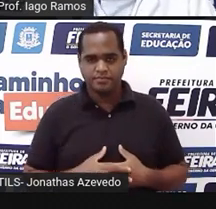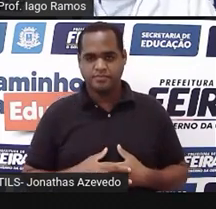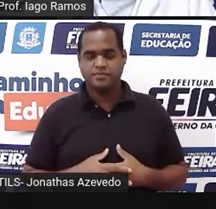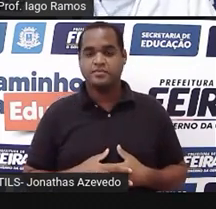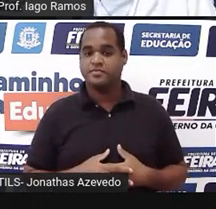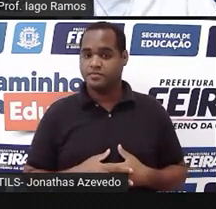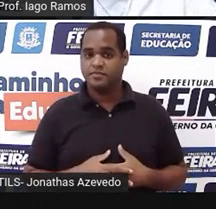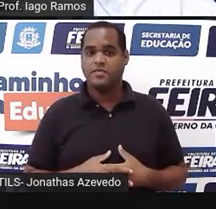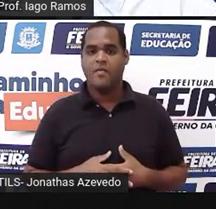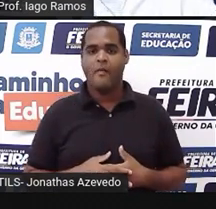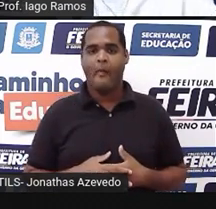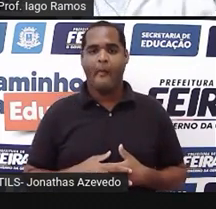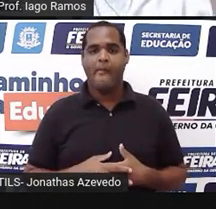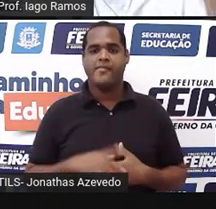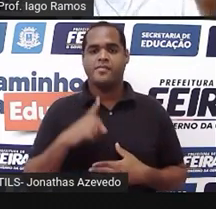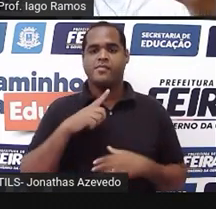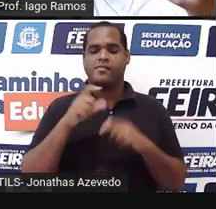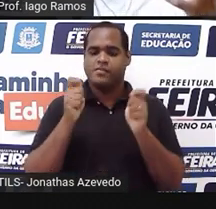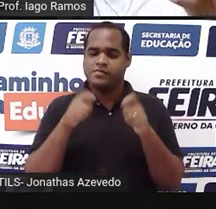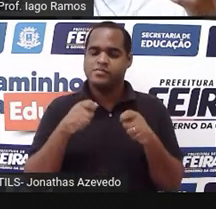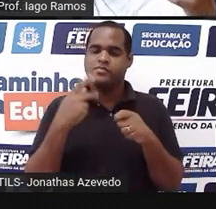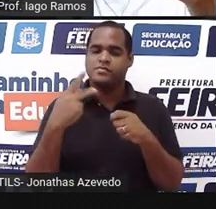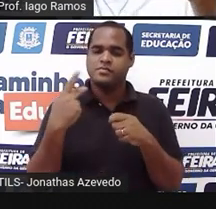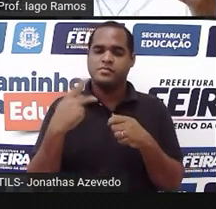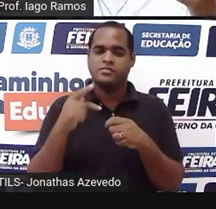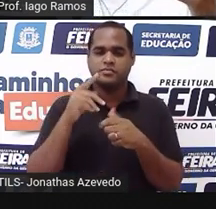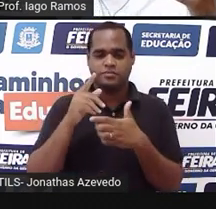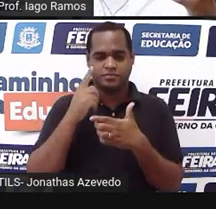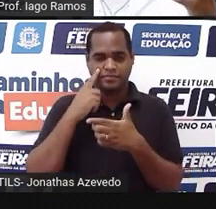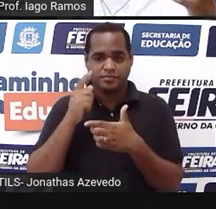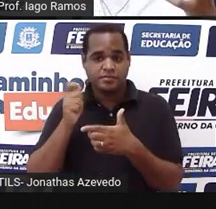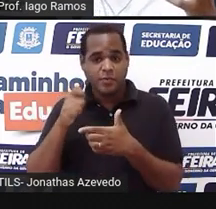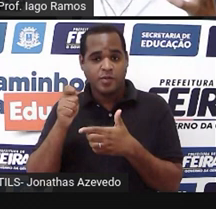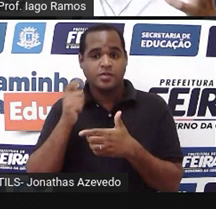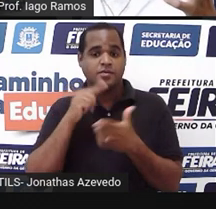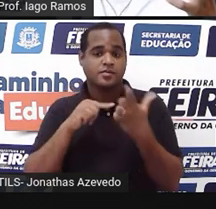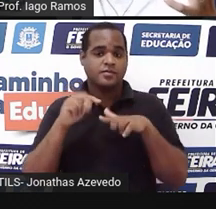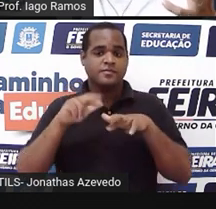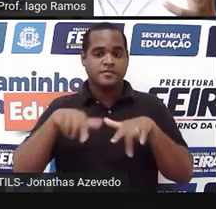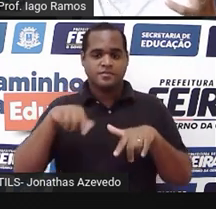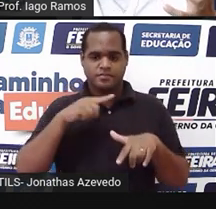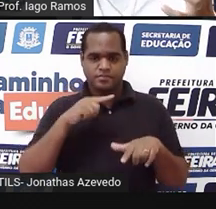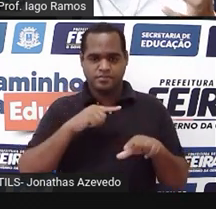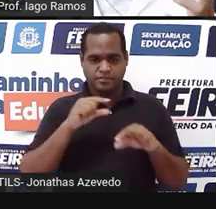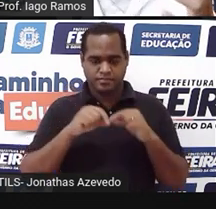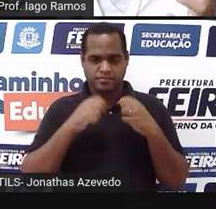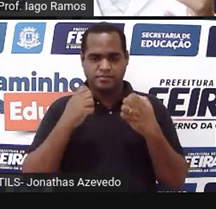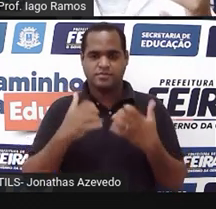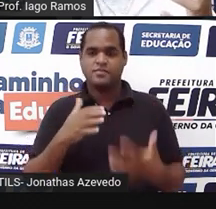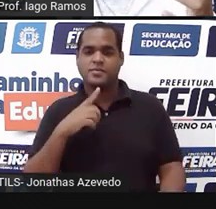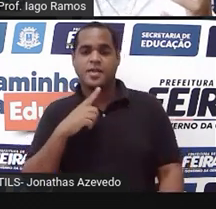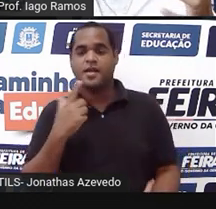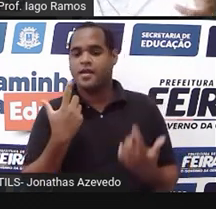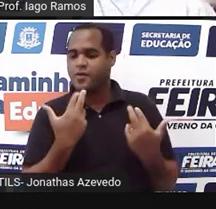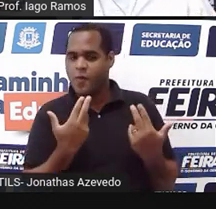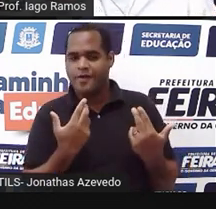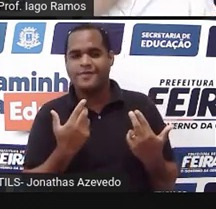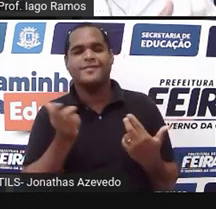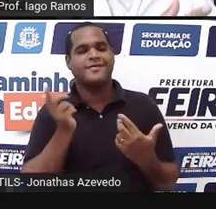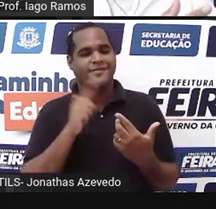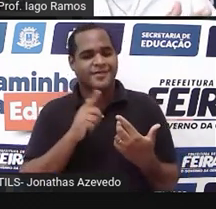onde eu tenho algum x alguma coisa e na outra parcela algo multiplicado pela mesma coisa